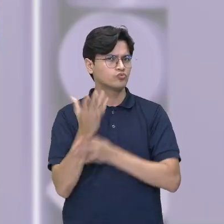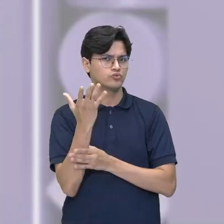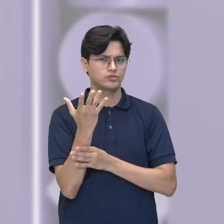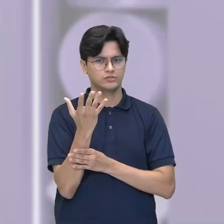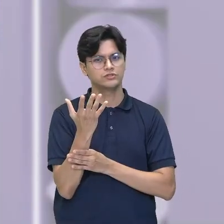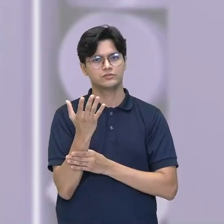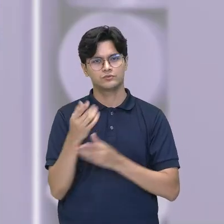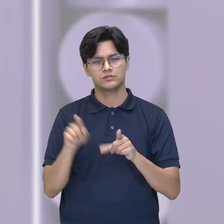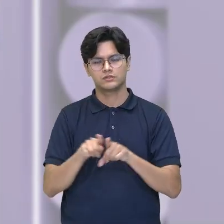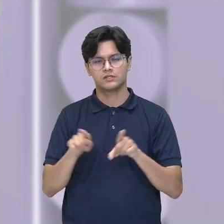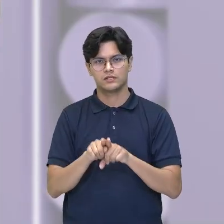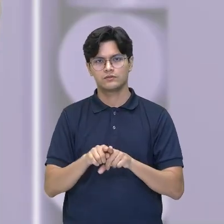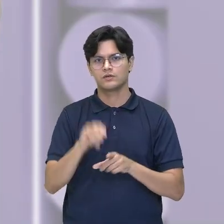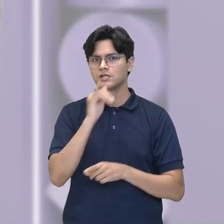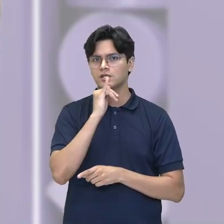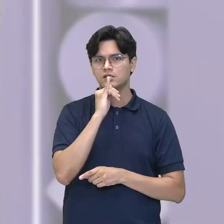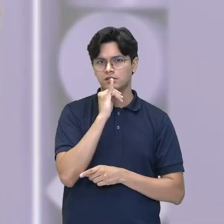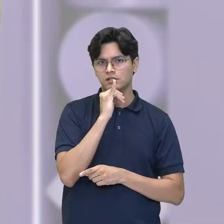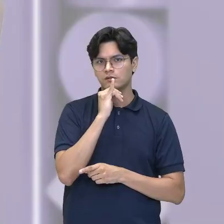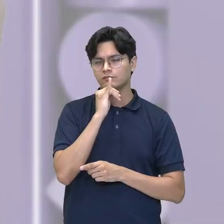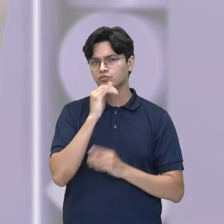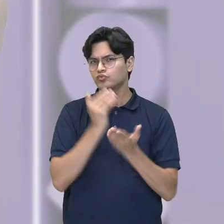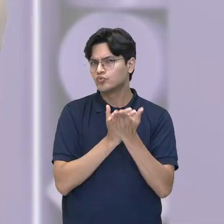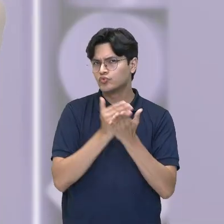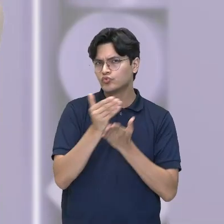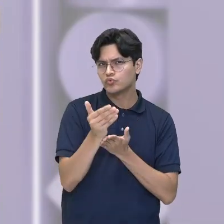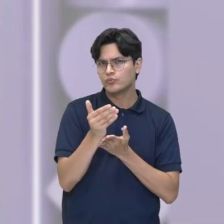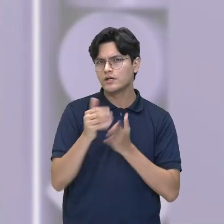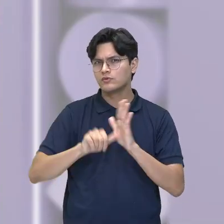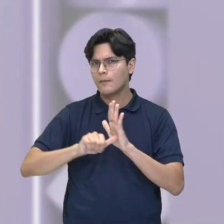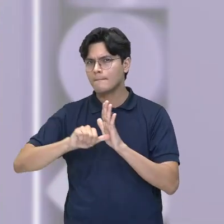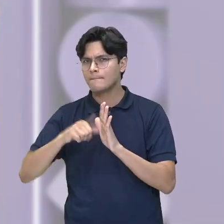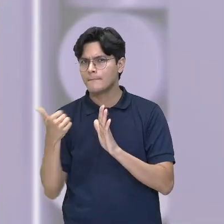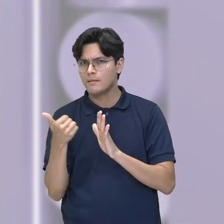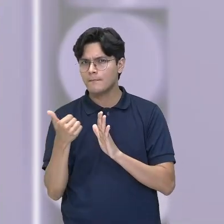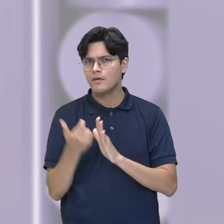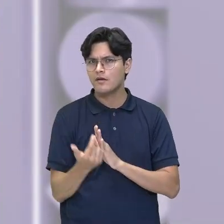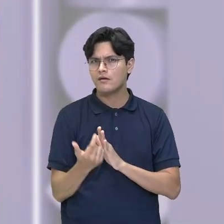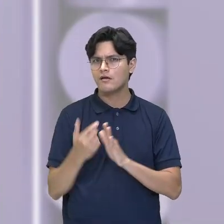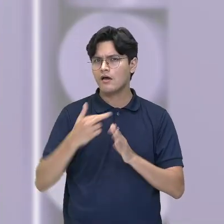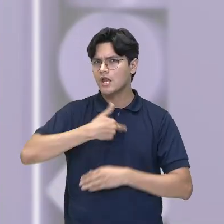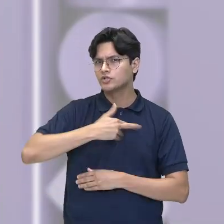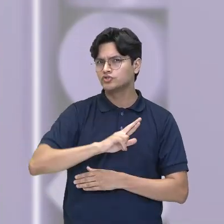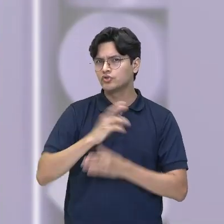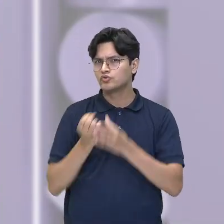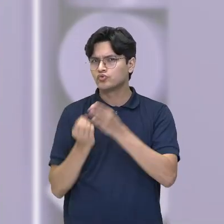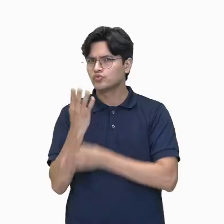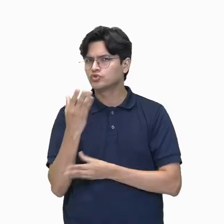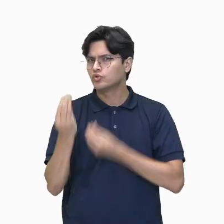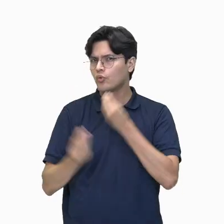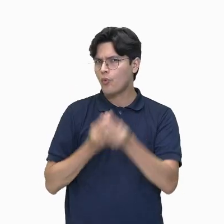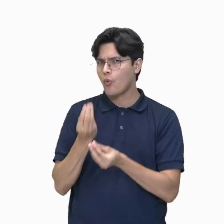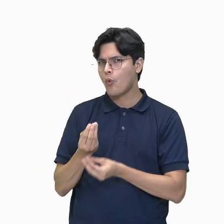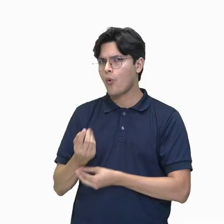Como é que, de repente, as primeiras religiões surgiram? E aqui eu quero te colocar algumas